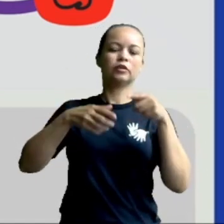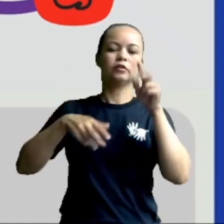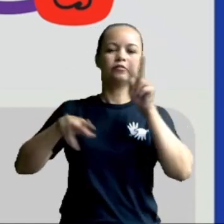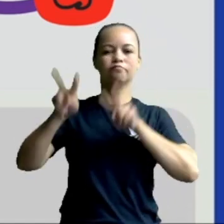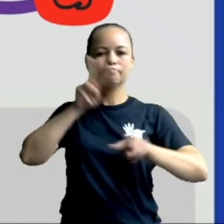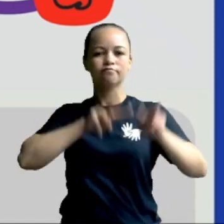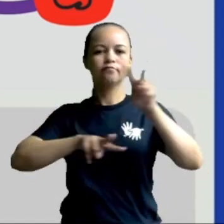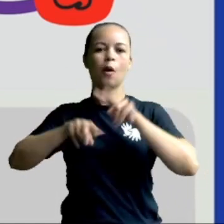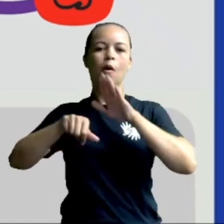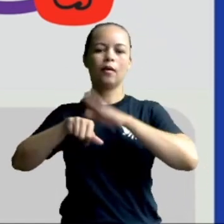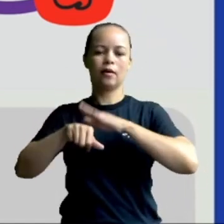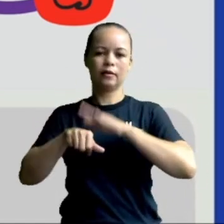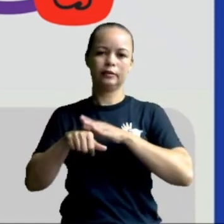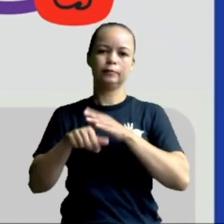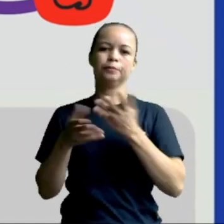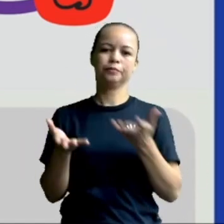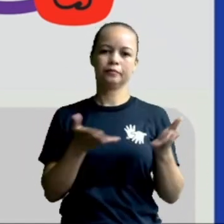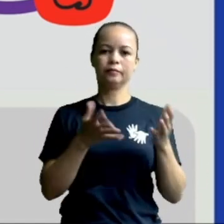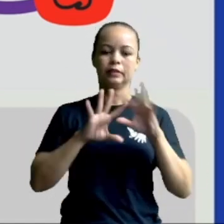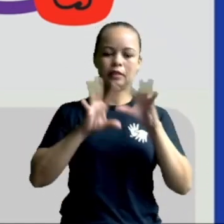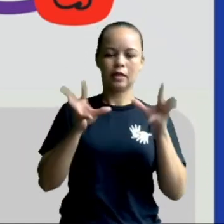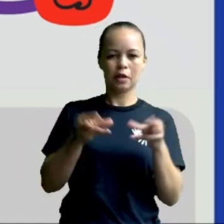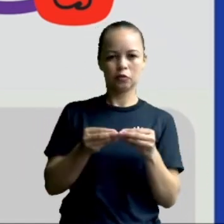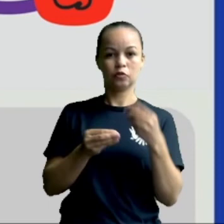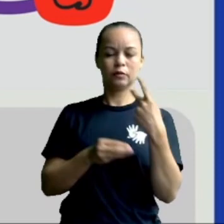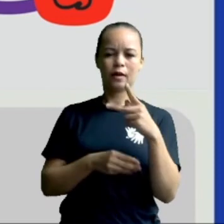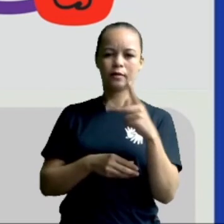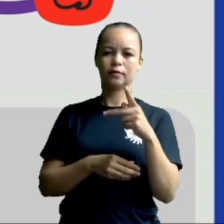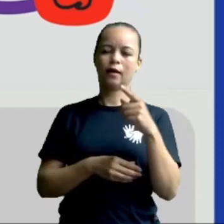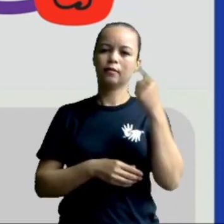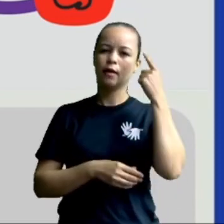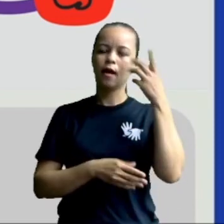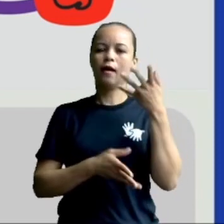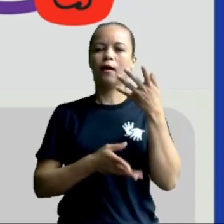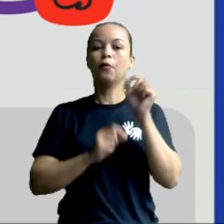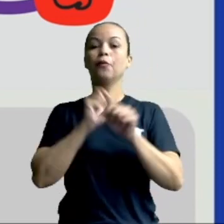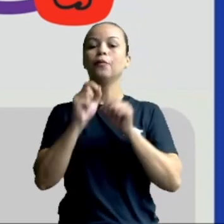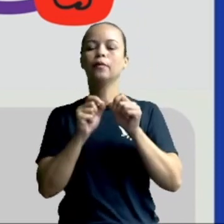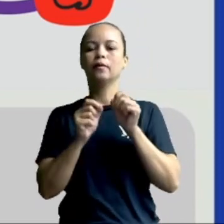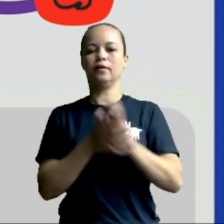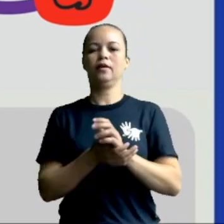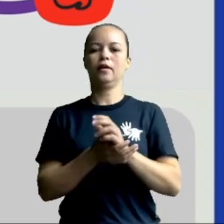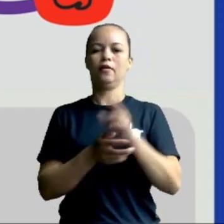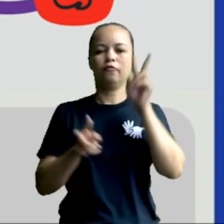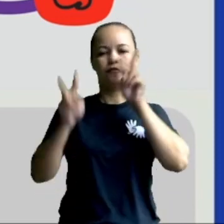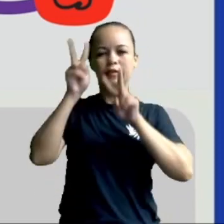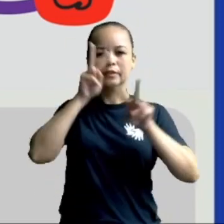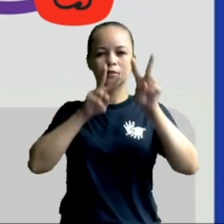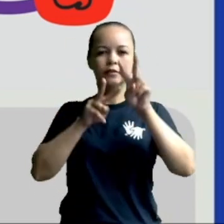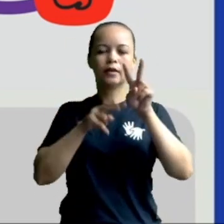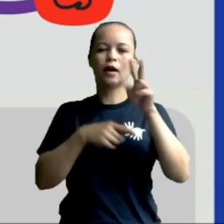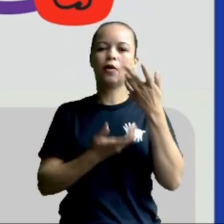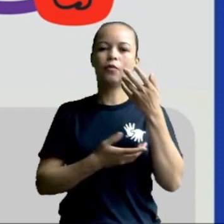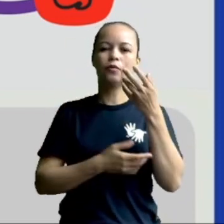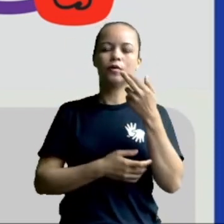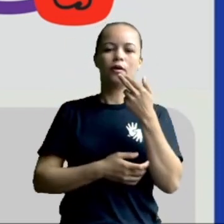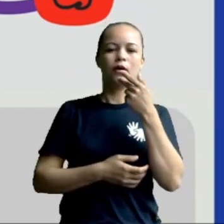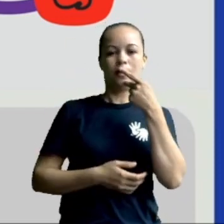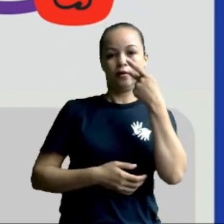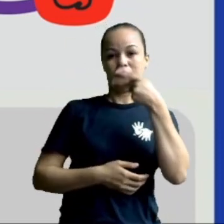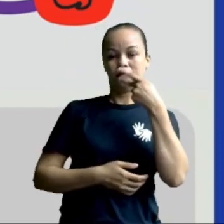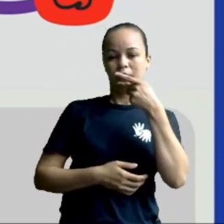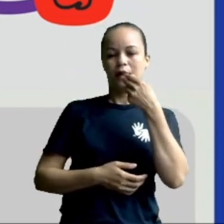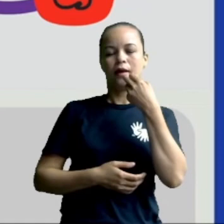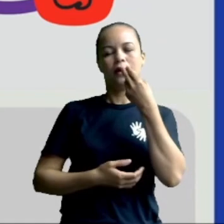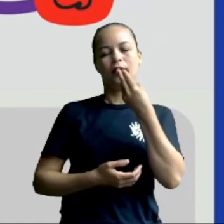visualizar e vislumbrar, se resume nessa ideia aqui. Visão, audição, olfato, paladar